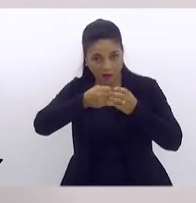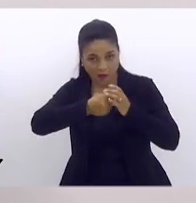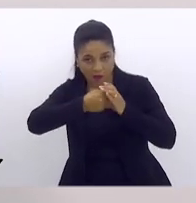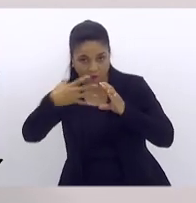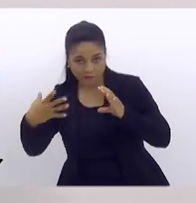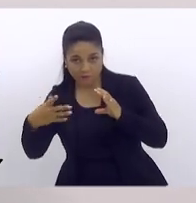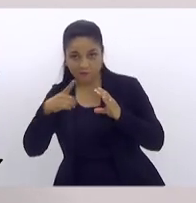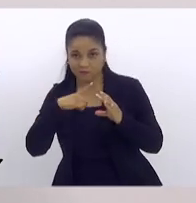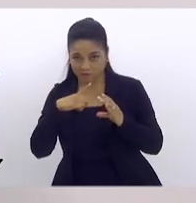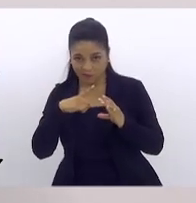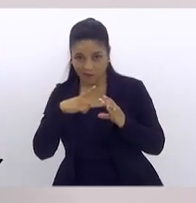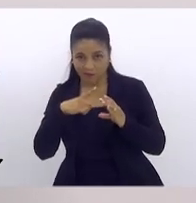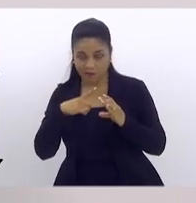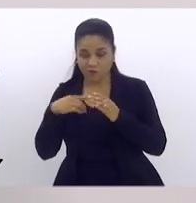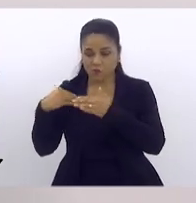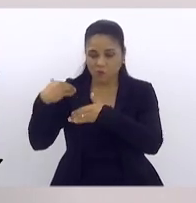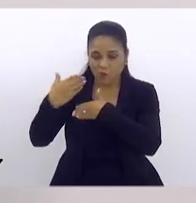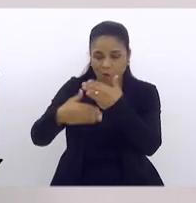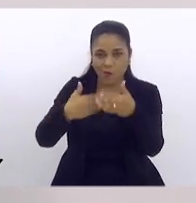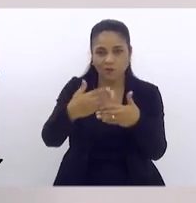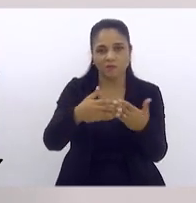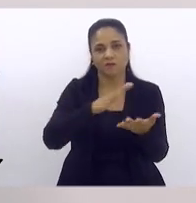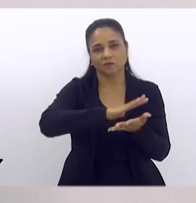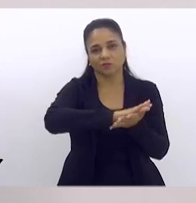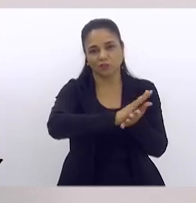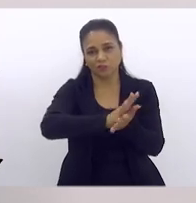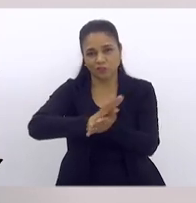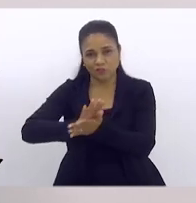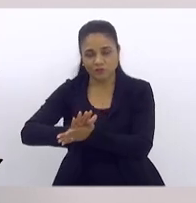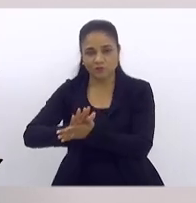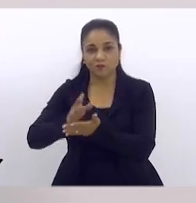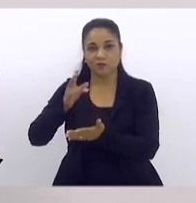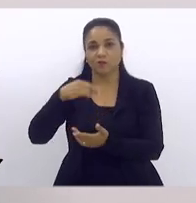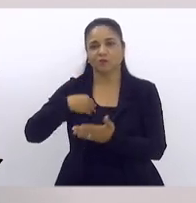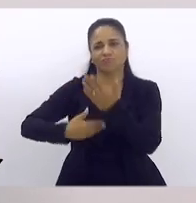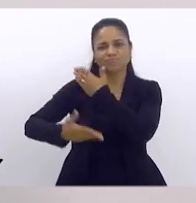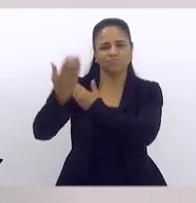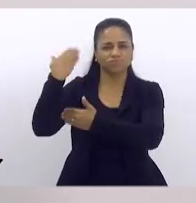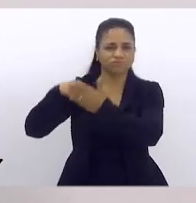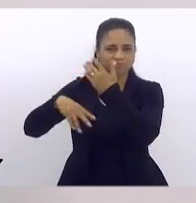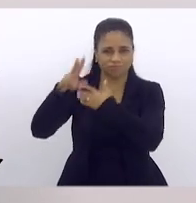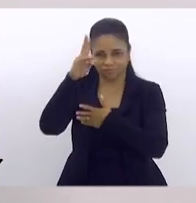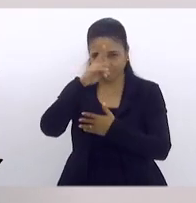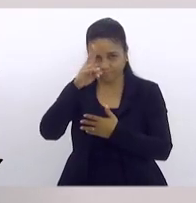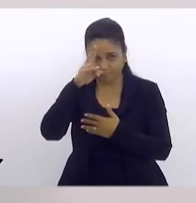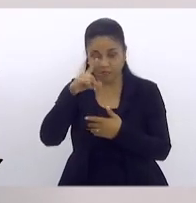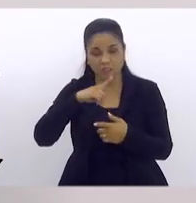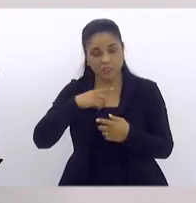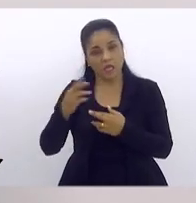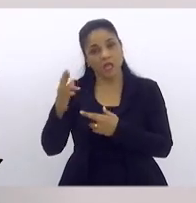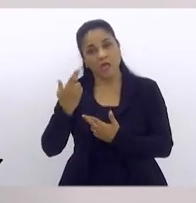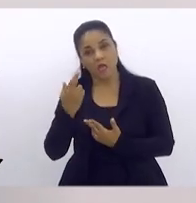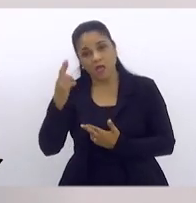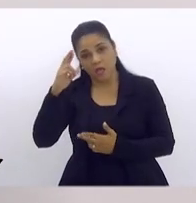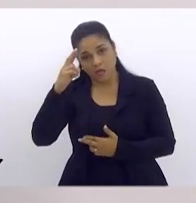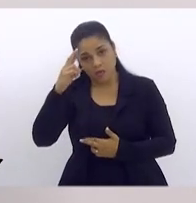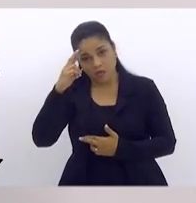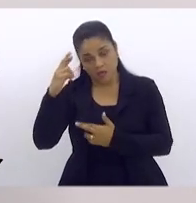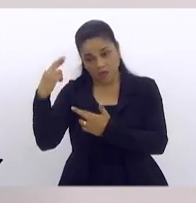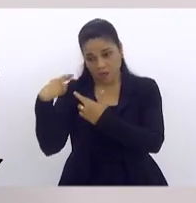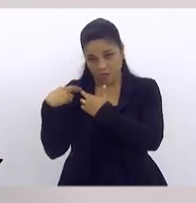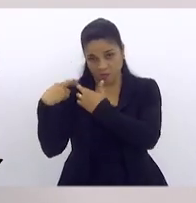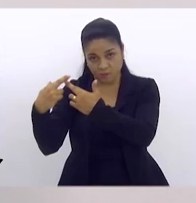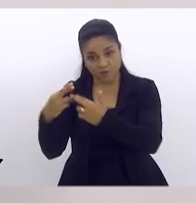vem para um processo discriminação histórica e tem outras responsabilidades diferentes do homem